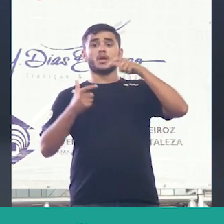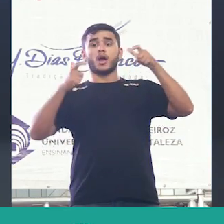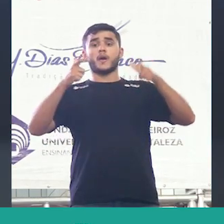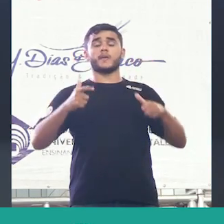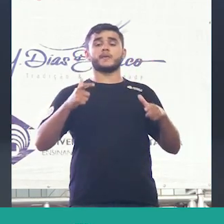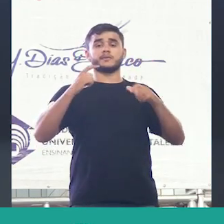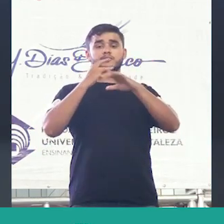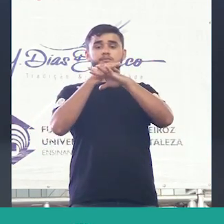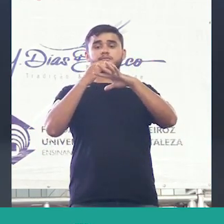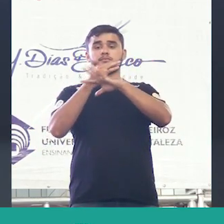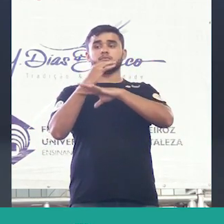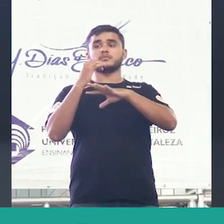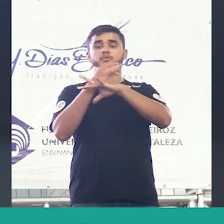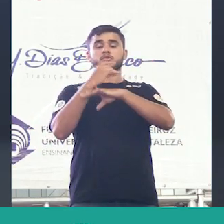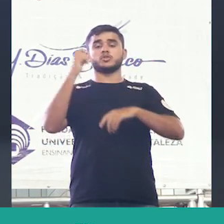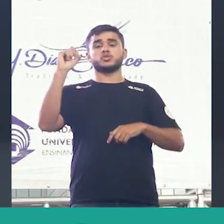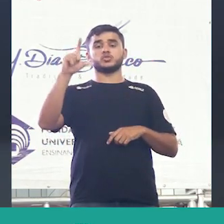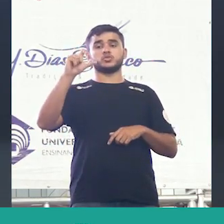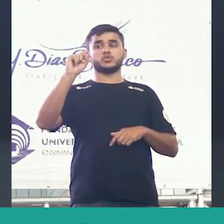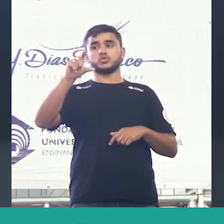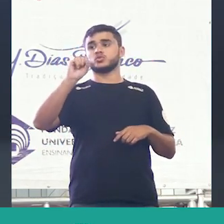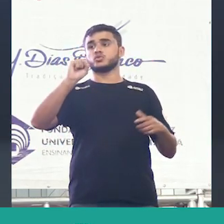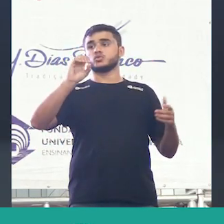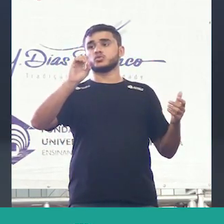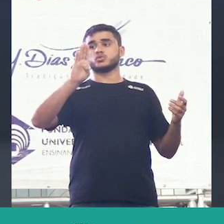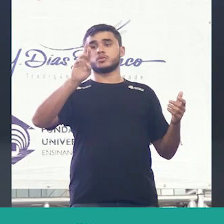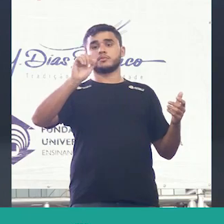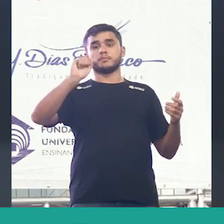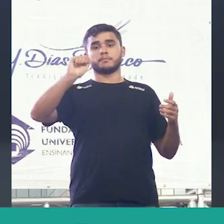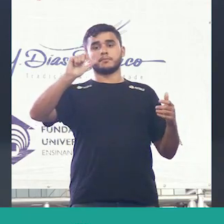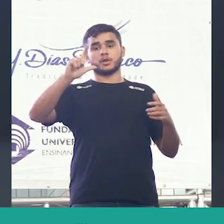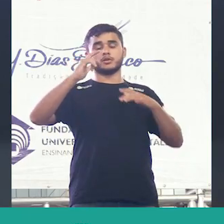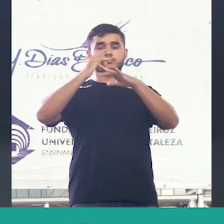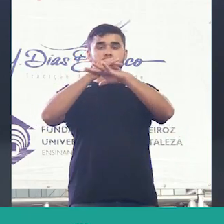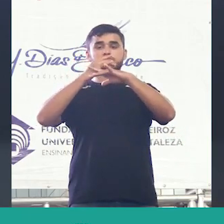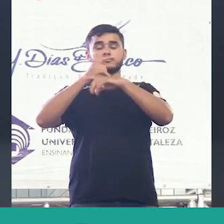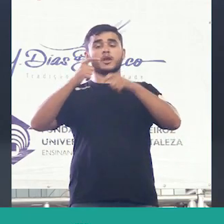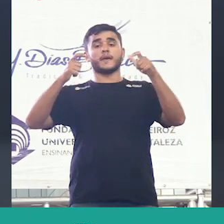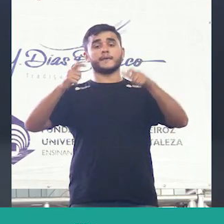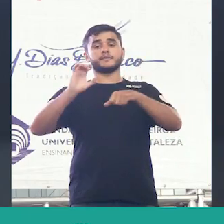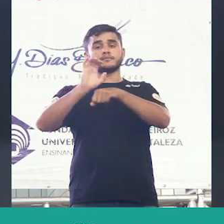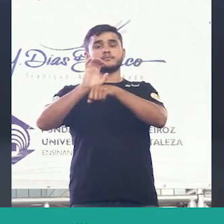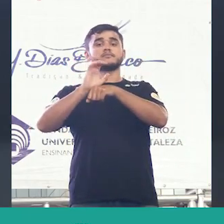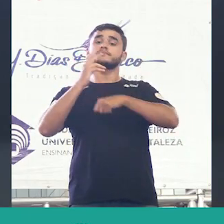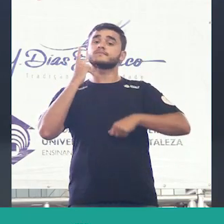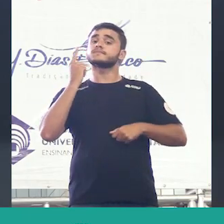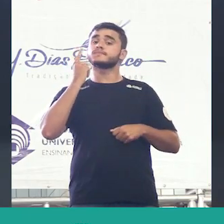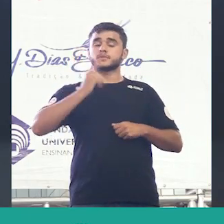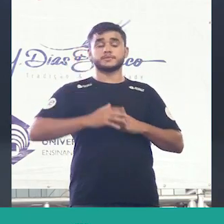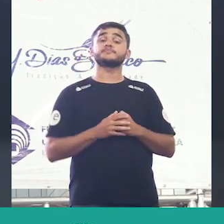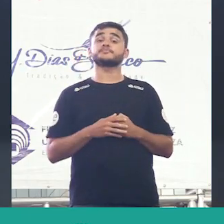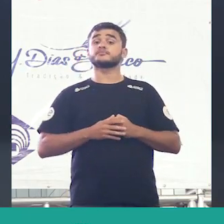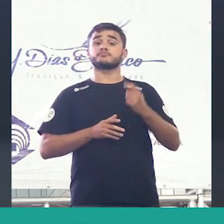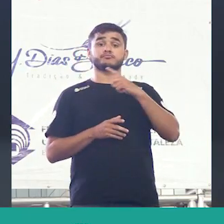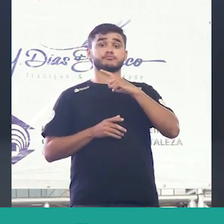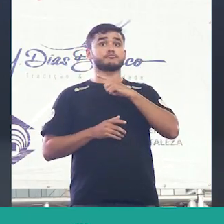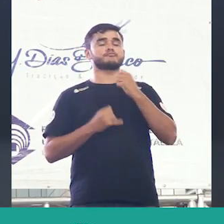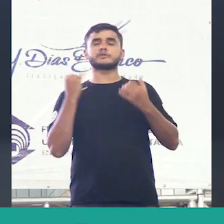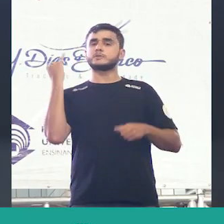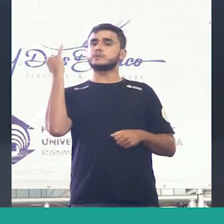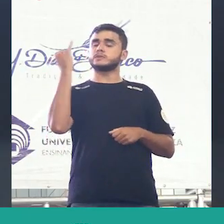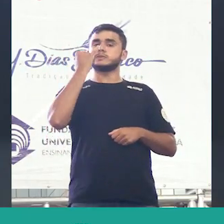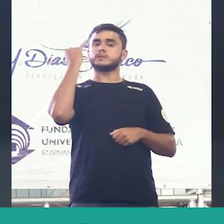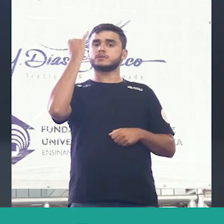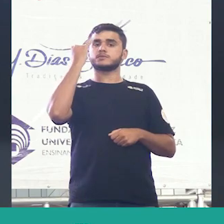cidade de Sobral, Ceará. Esta eclipse é mencionada na literatura astronômica mundial como a mais importante